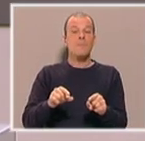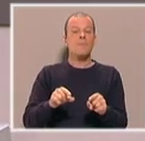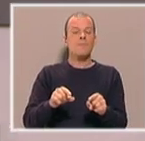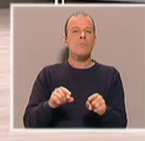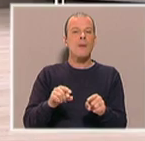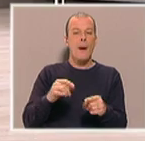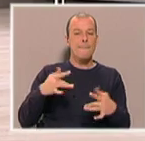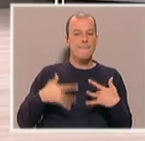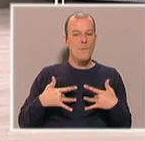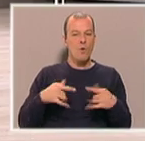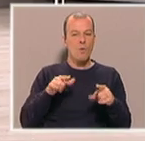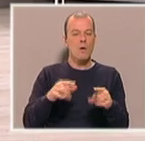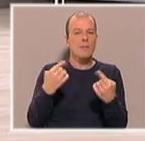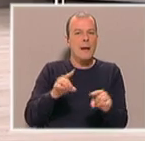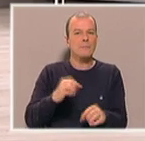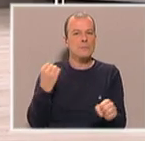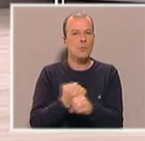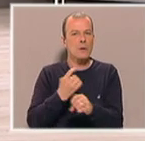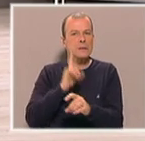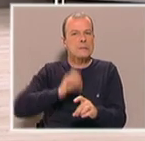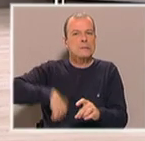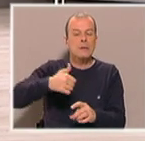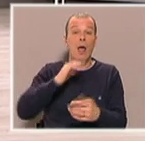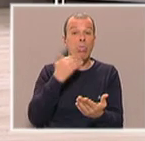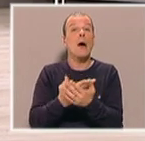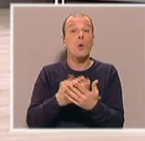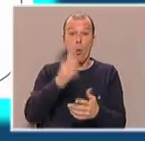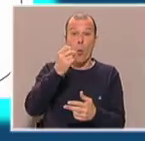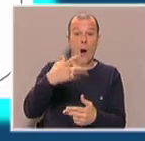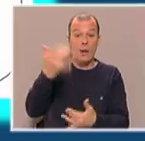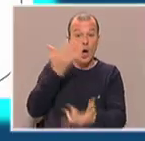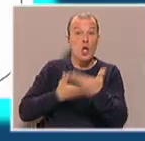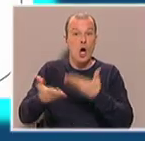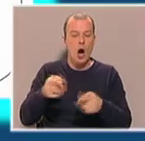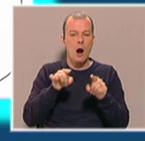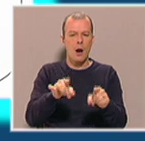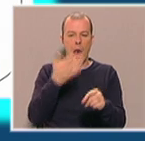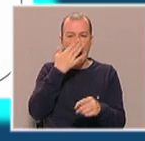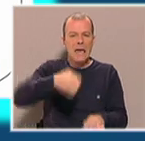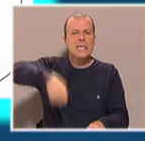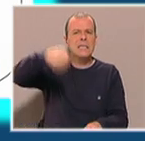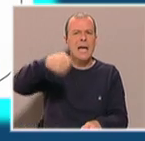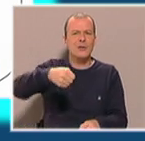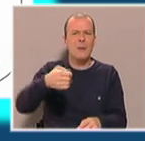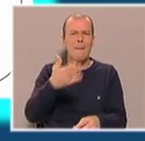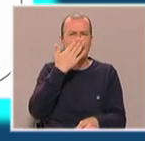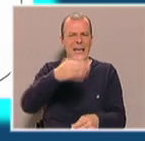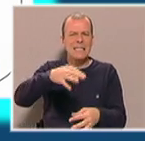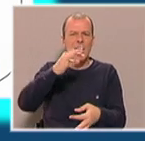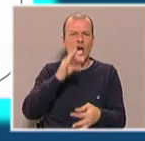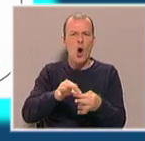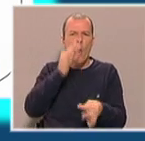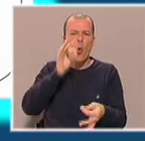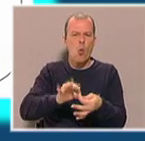têm uma função muito importante, realizam então as trocas gasosas. É então ali naqueles sacos, que parecem quase uns cachos de uvas, assim parecem